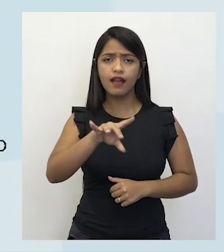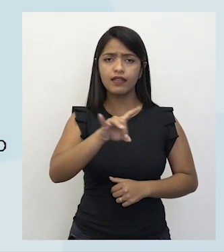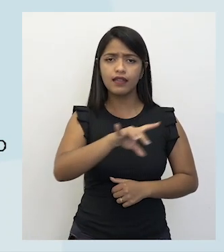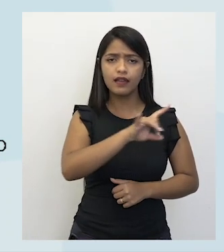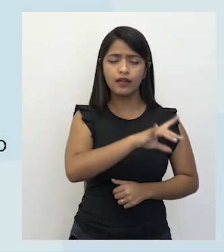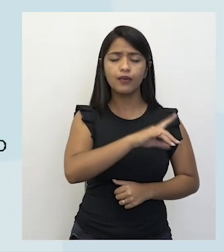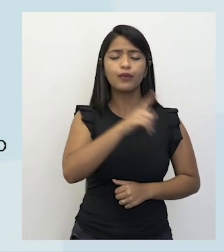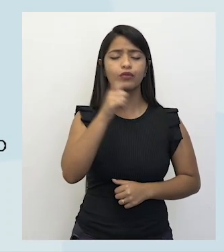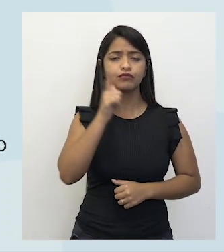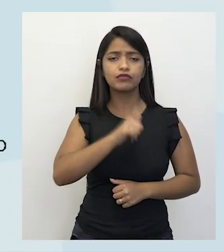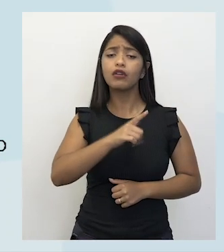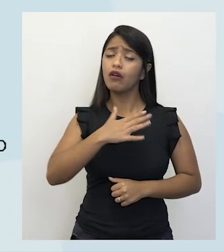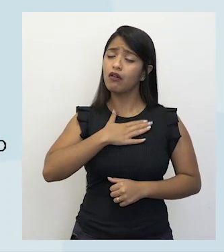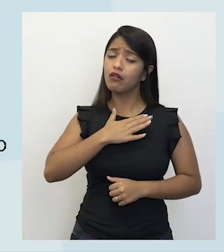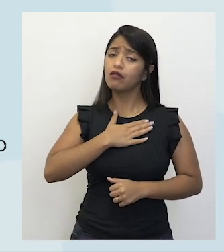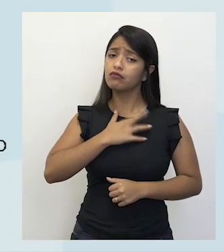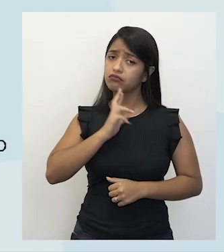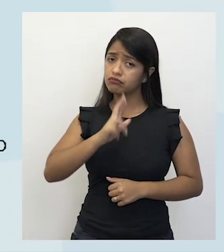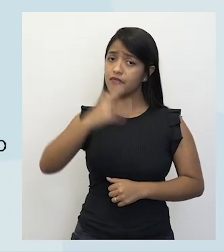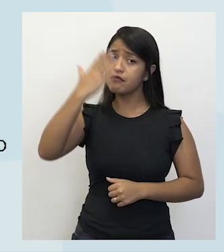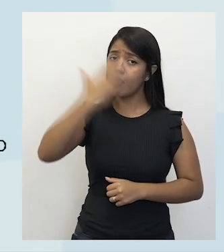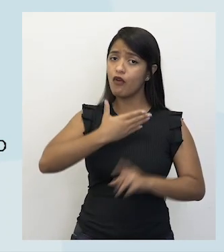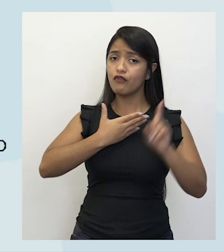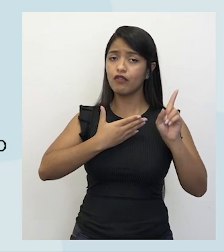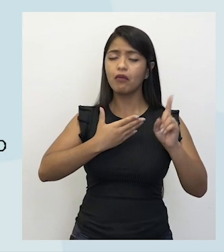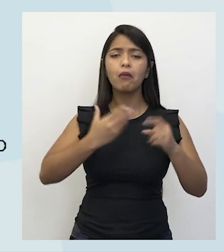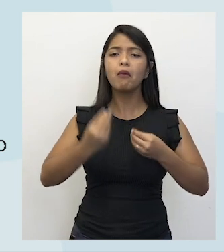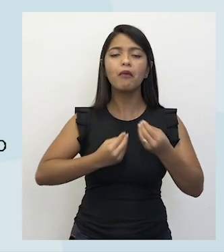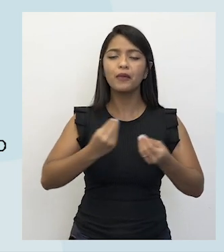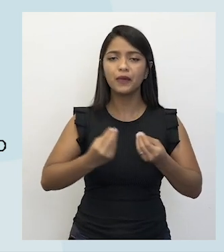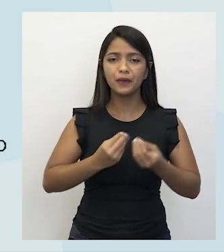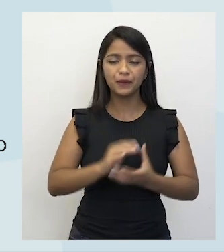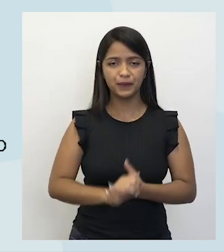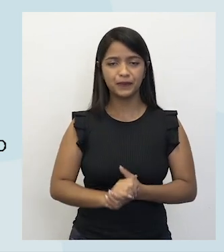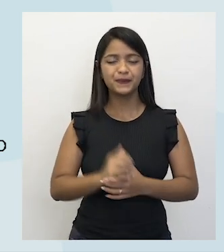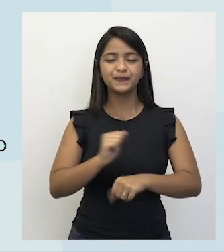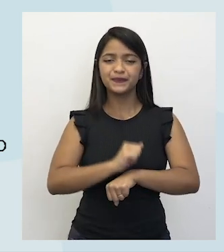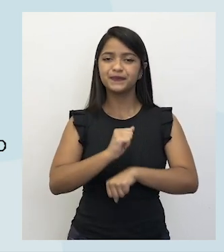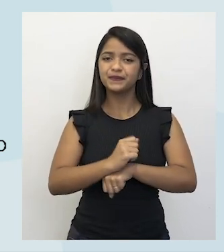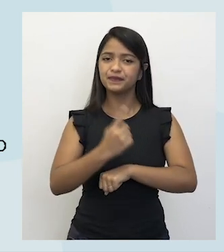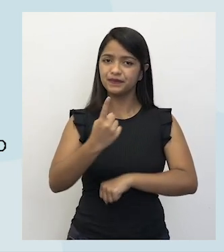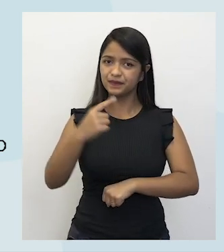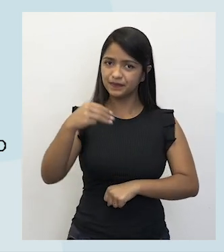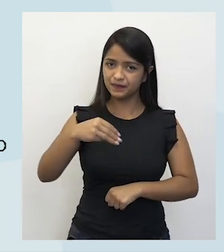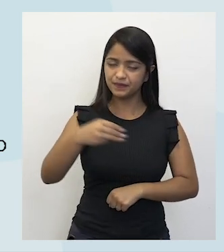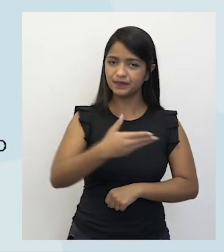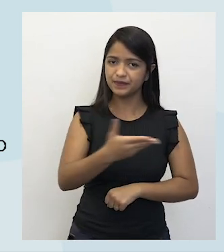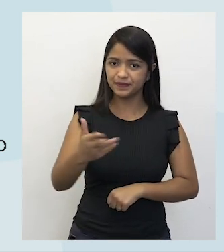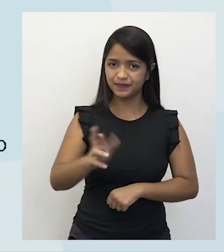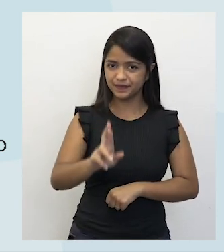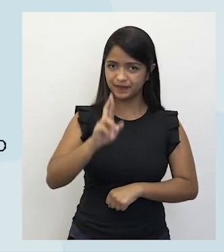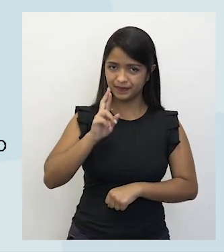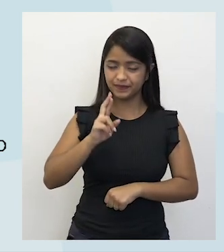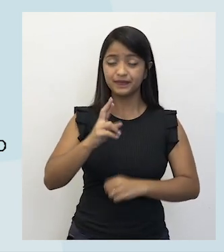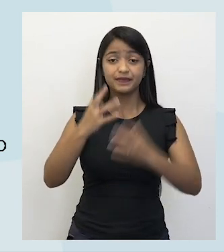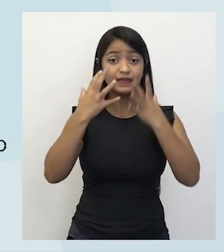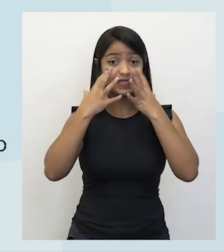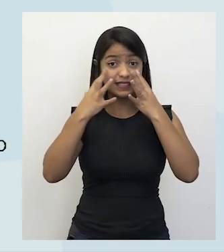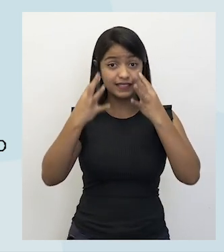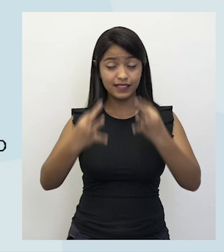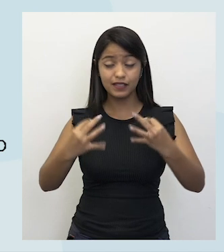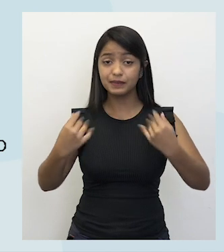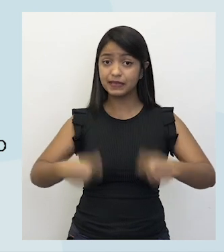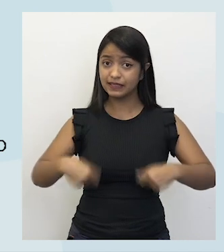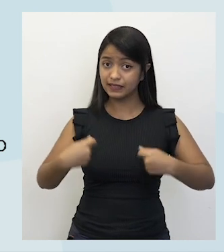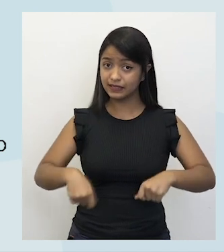sua afirmação confirmada, tá bom? Mais um minutinho para vocês responderem, meus amores. Prestem bastante